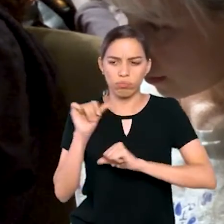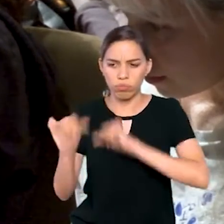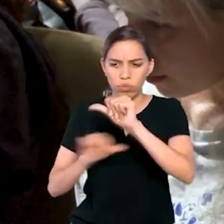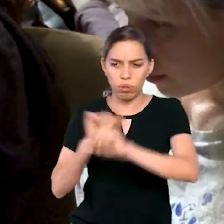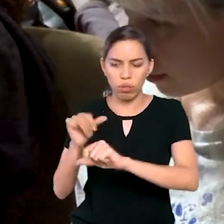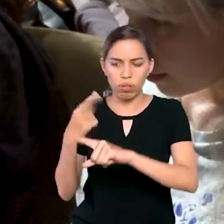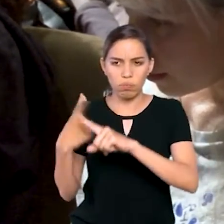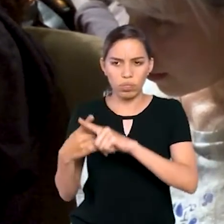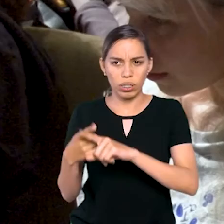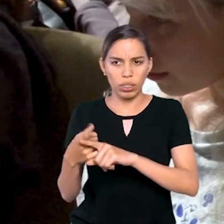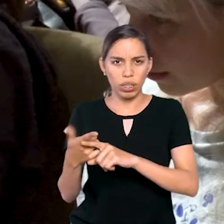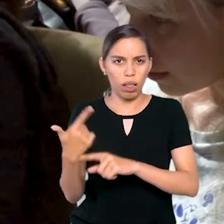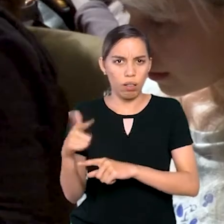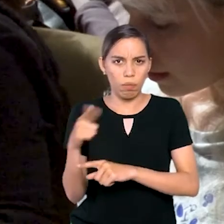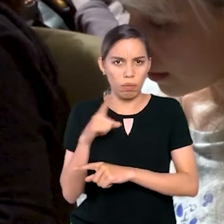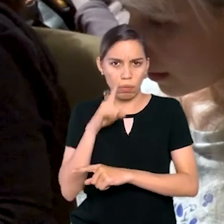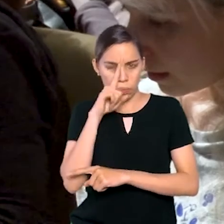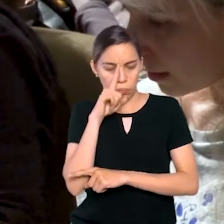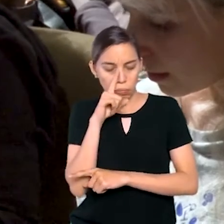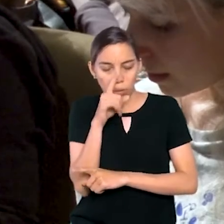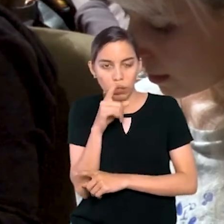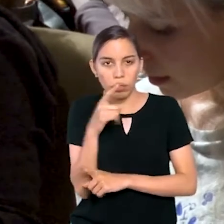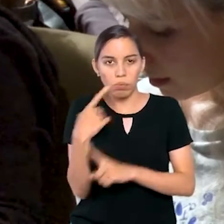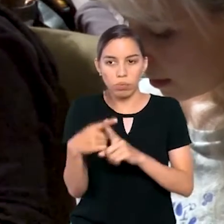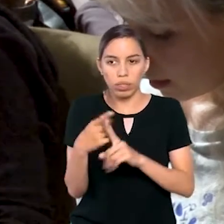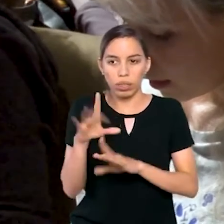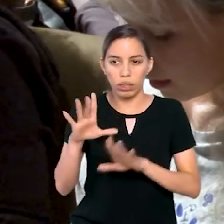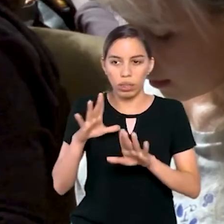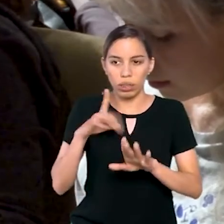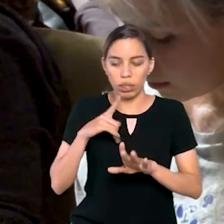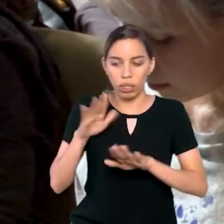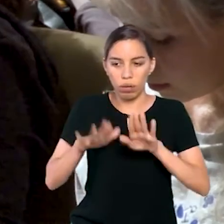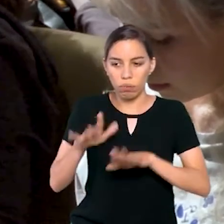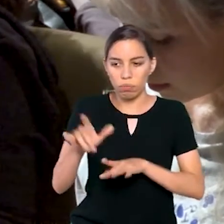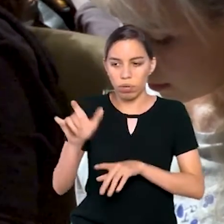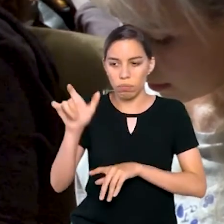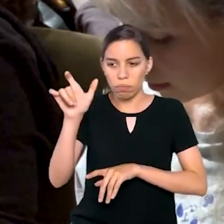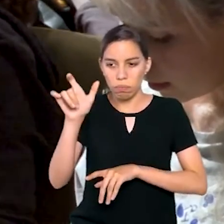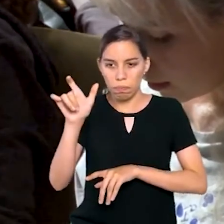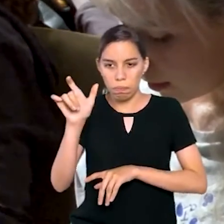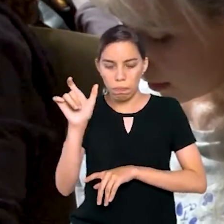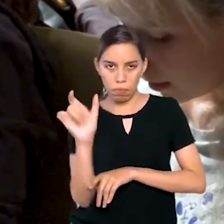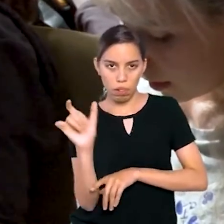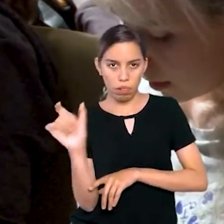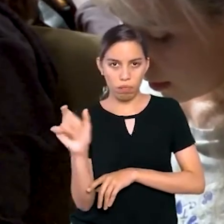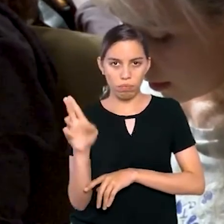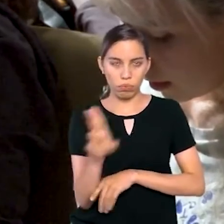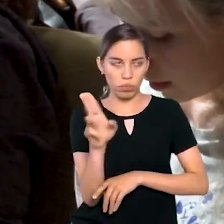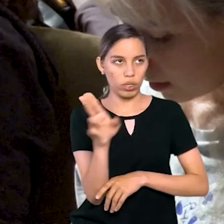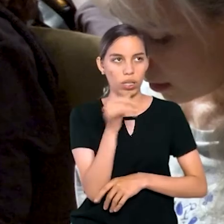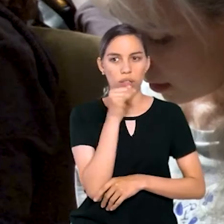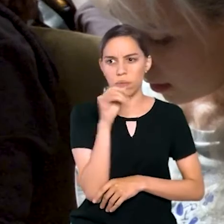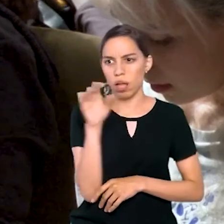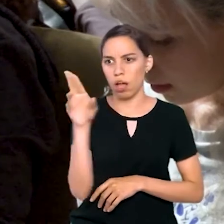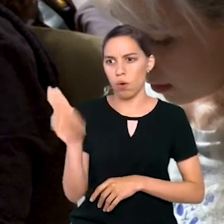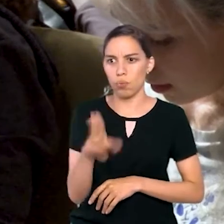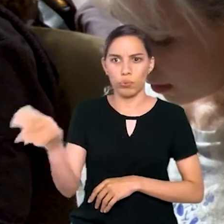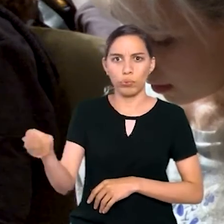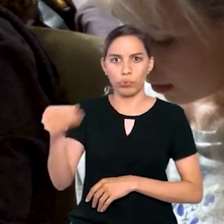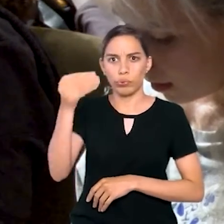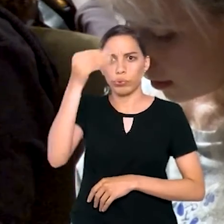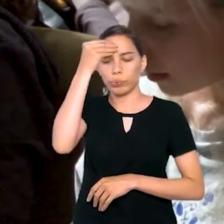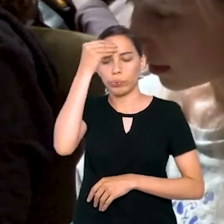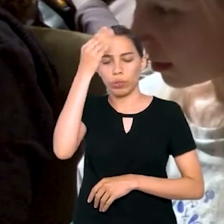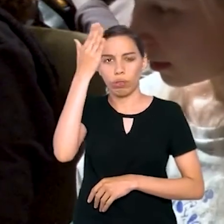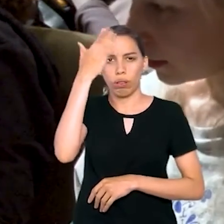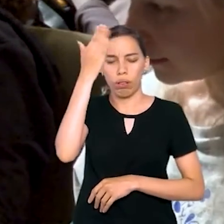porque a epistemologia, né, e umas palavras que eles usam, né, a apropriação de conhecimentos, ou quando pegam os conhecimentos e distorcem